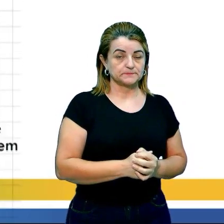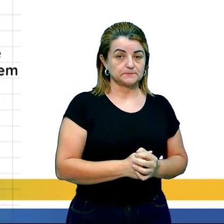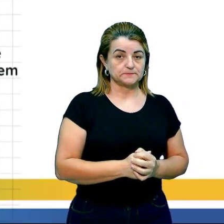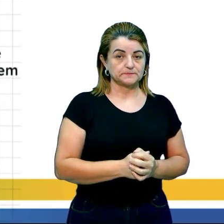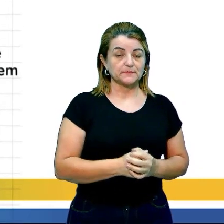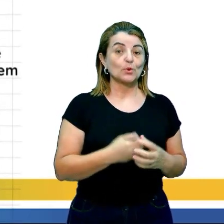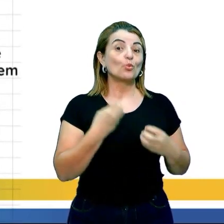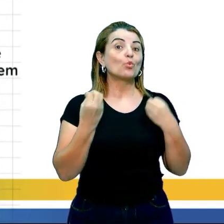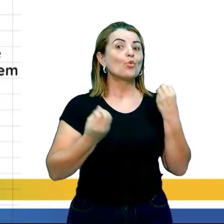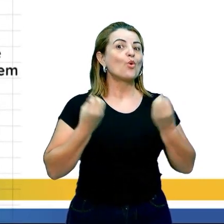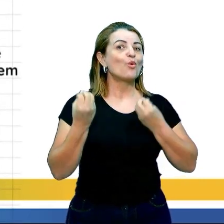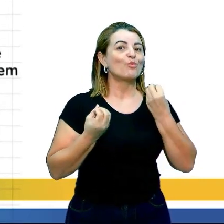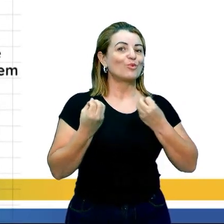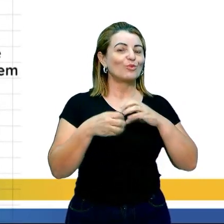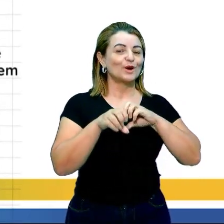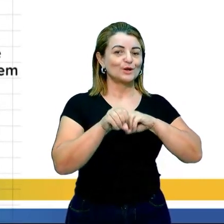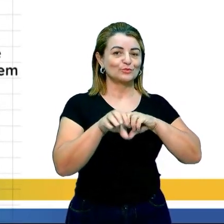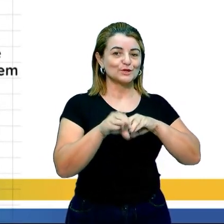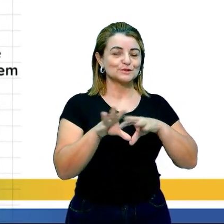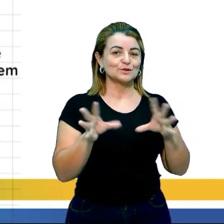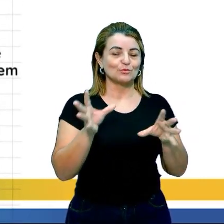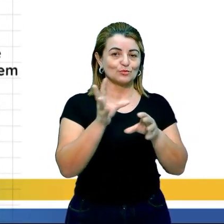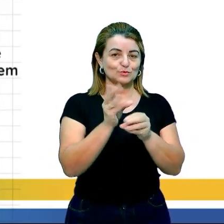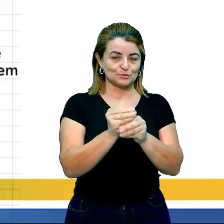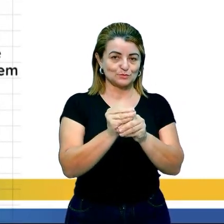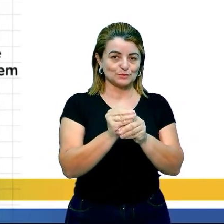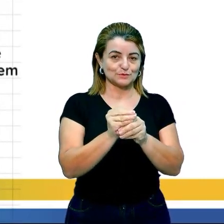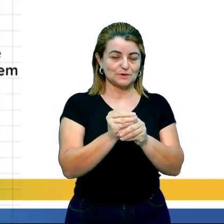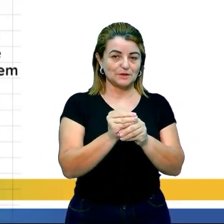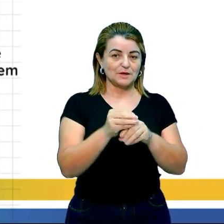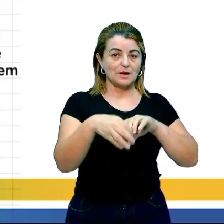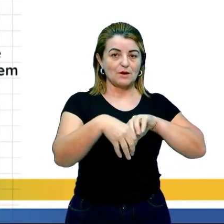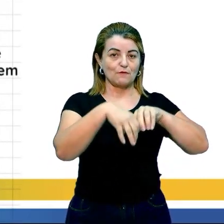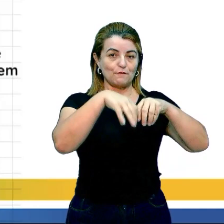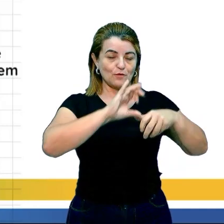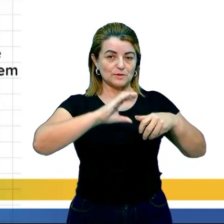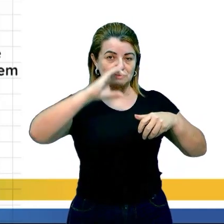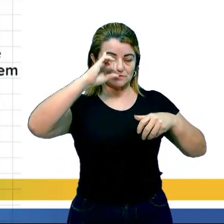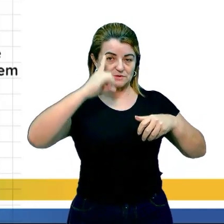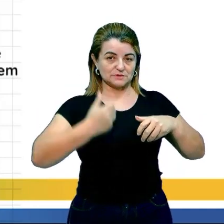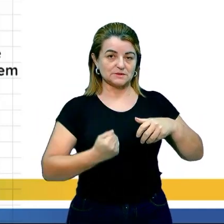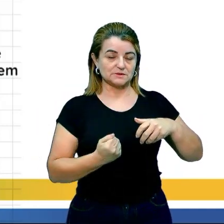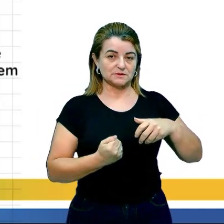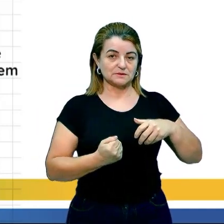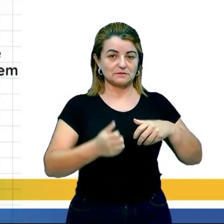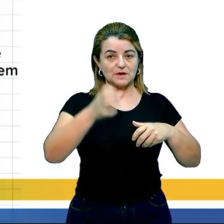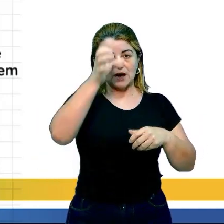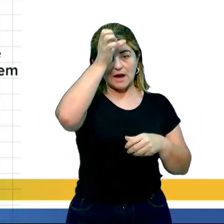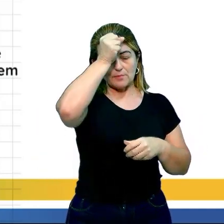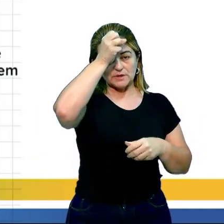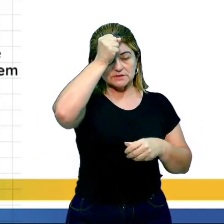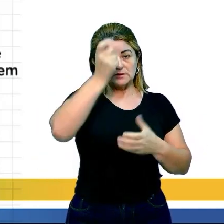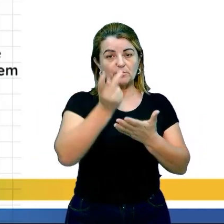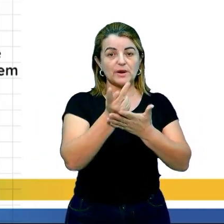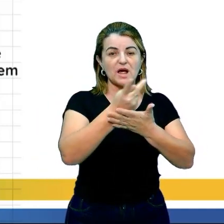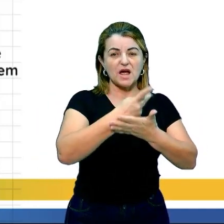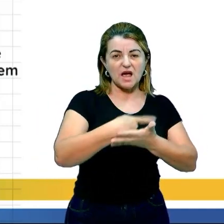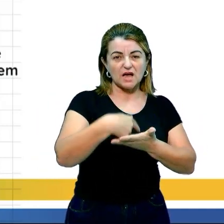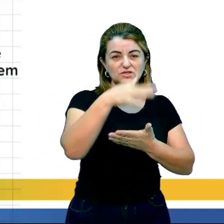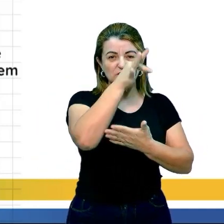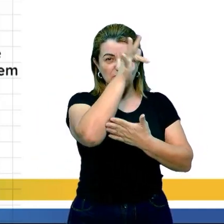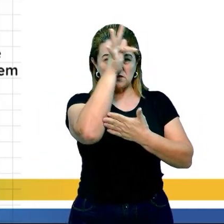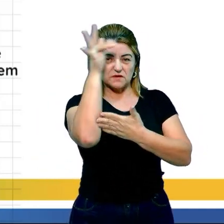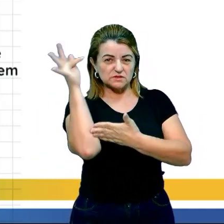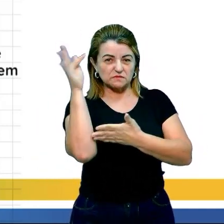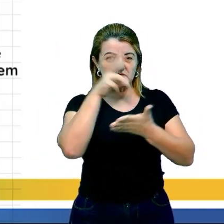E aí a educação traga um breve resumo com vocês a formação de cidadão aprendizado voltado para arte filosofia